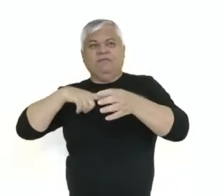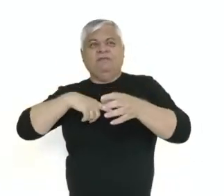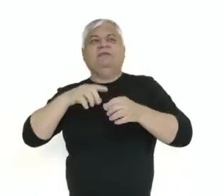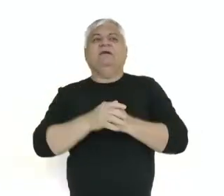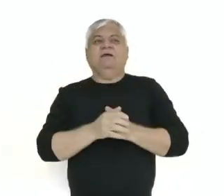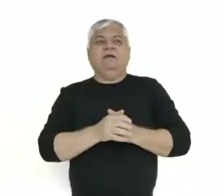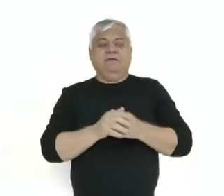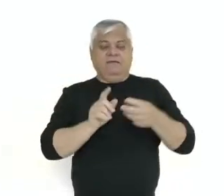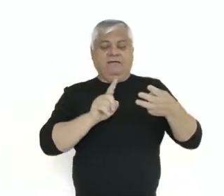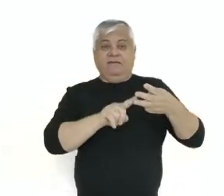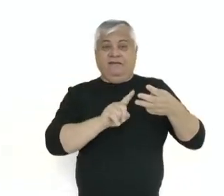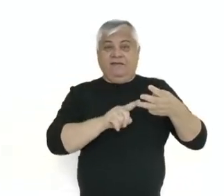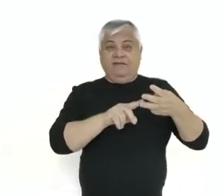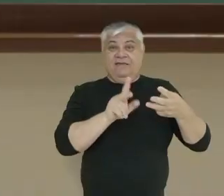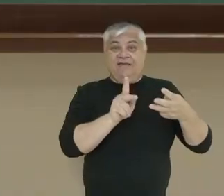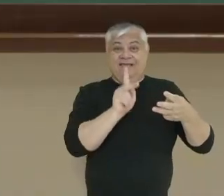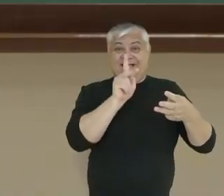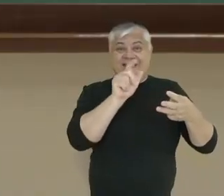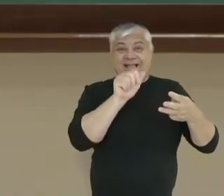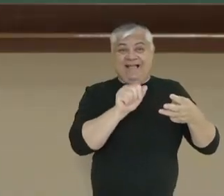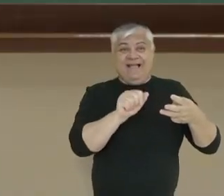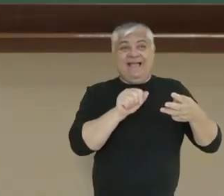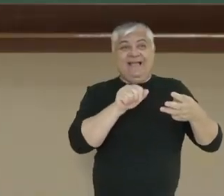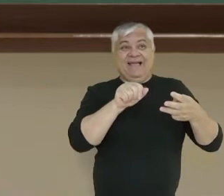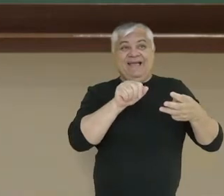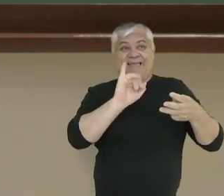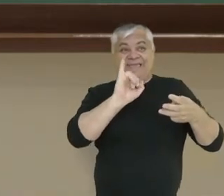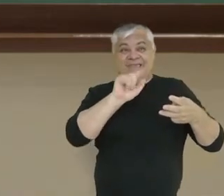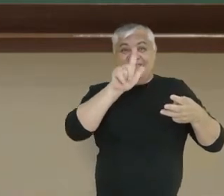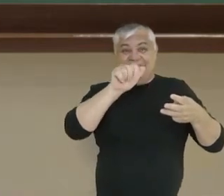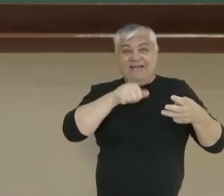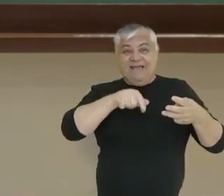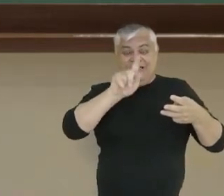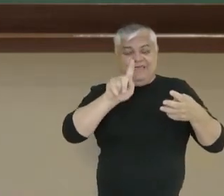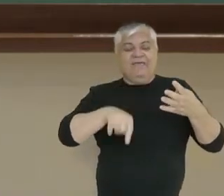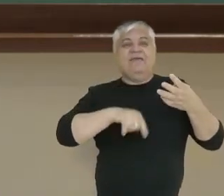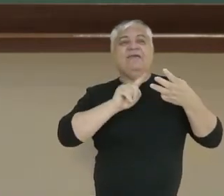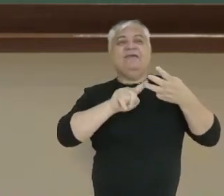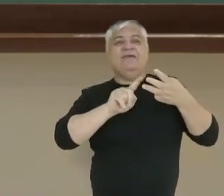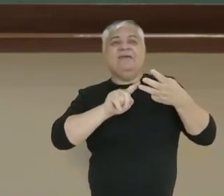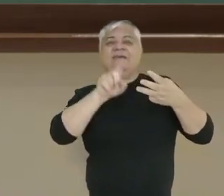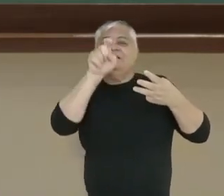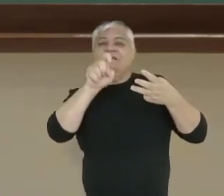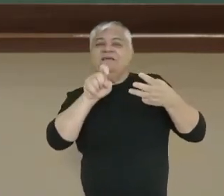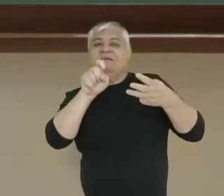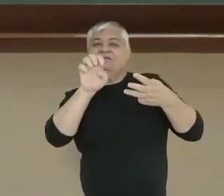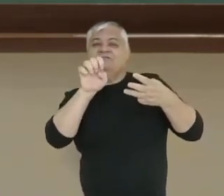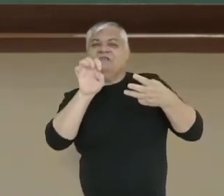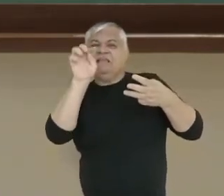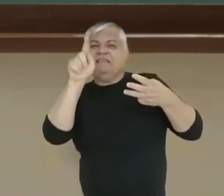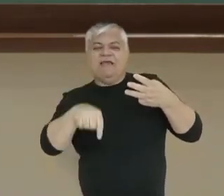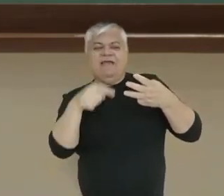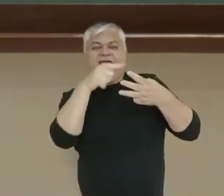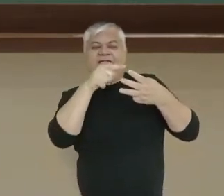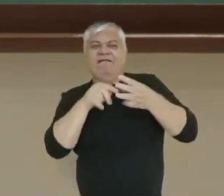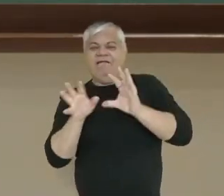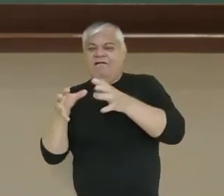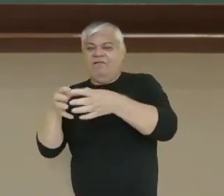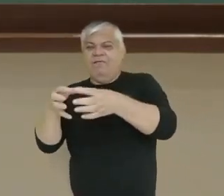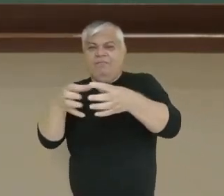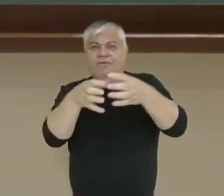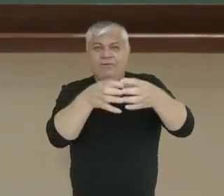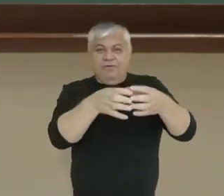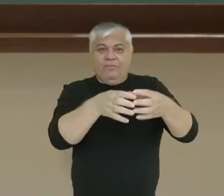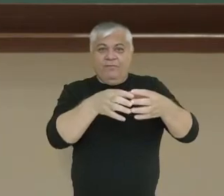os Caingangue e o Xetá. Então nós vamos ver, claro que existem ali, você vai ter principalmente esses grupos, e esses grupos eles